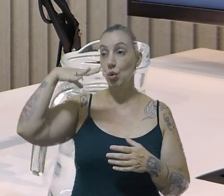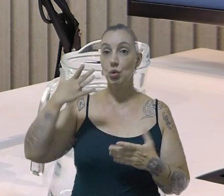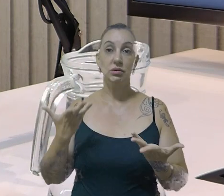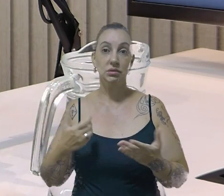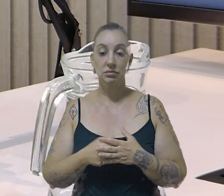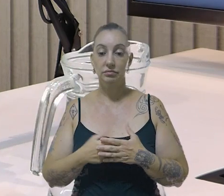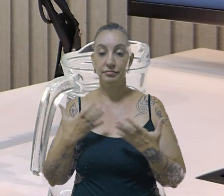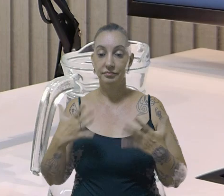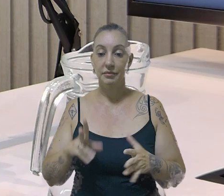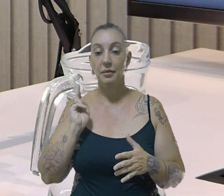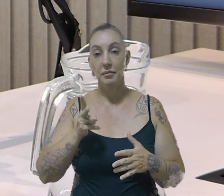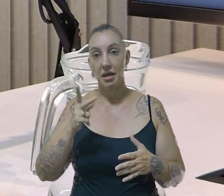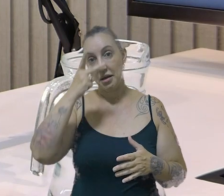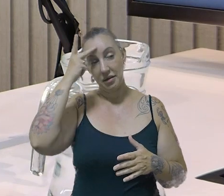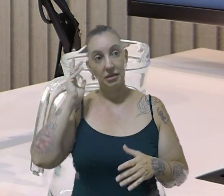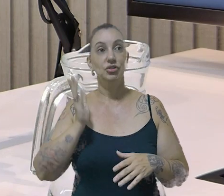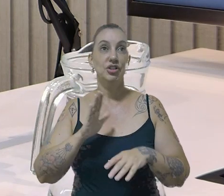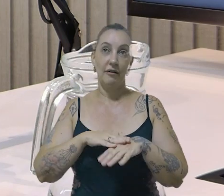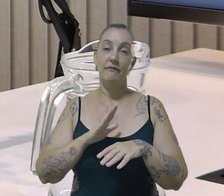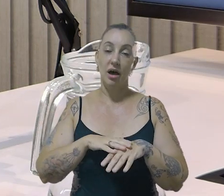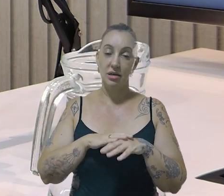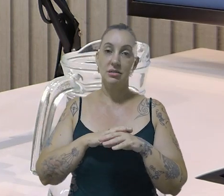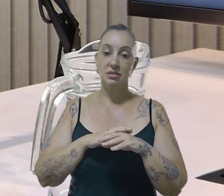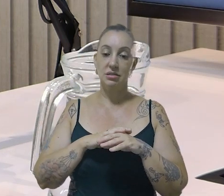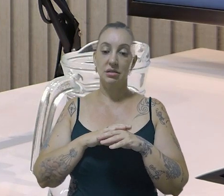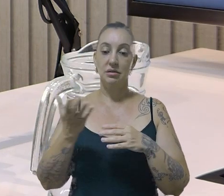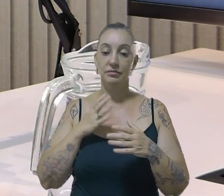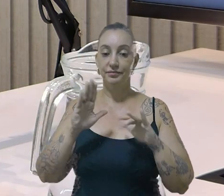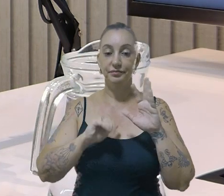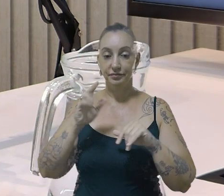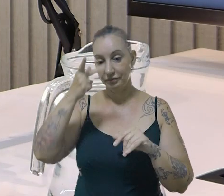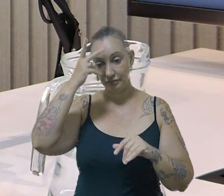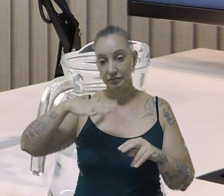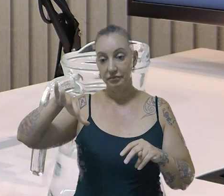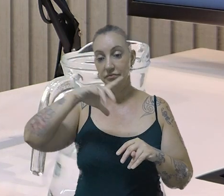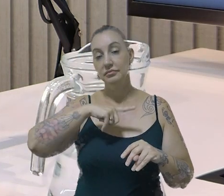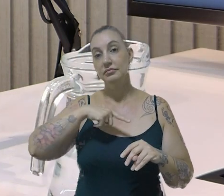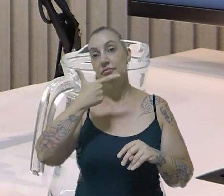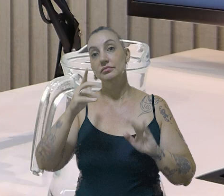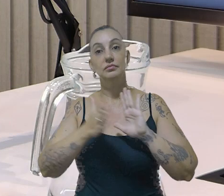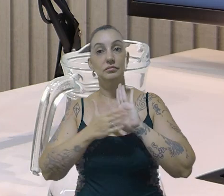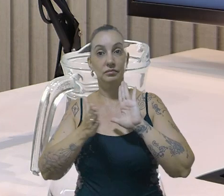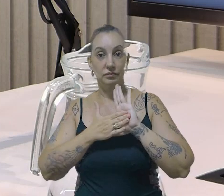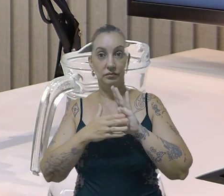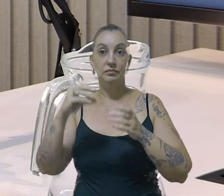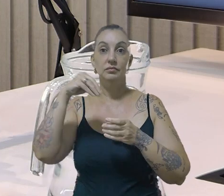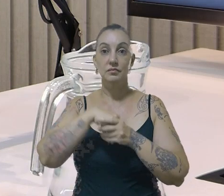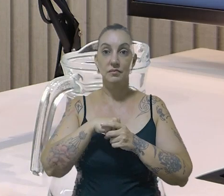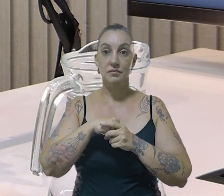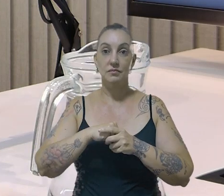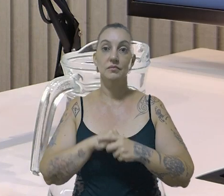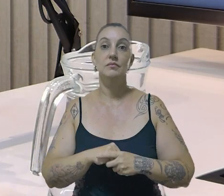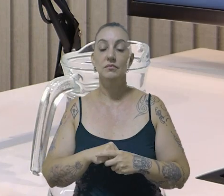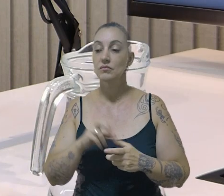não queria as mesmas pessoas que já fazem eh queria trazer outras pessoas ela tinha uma outra proposta para dentro da companhia Uhum E aí meu